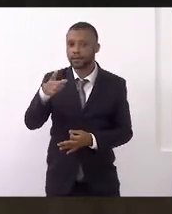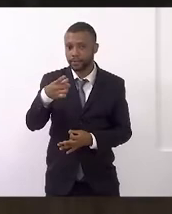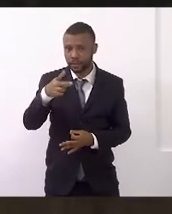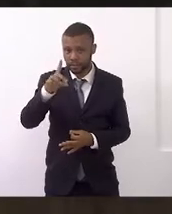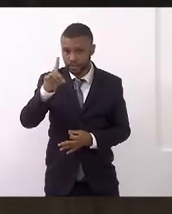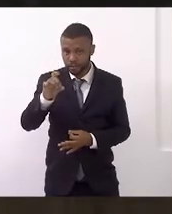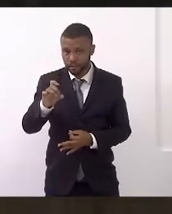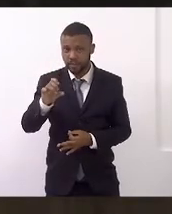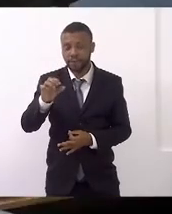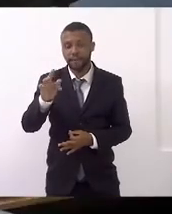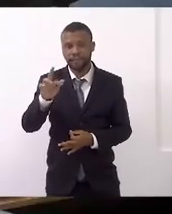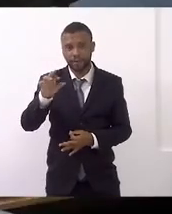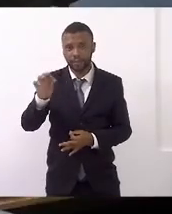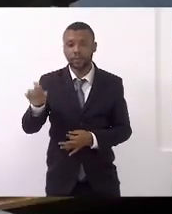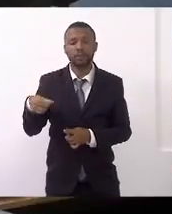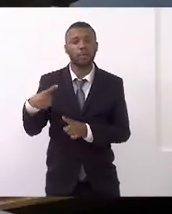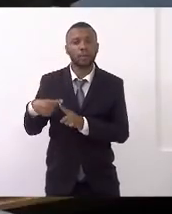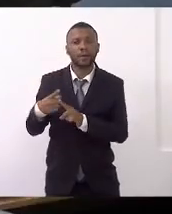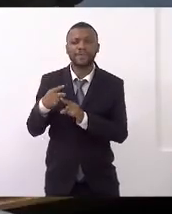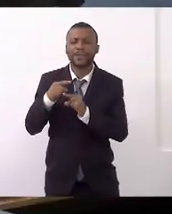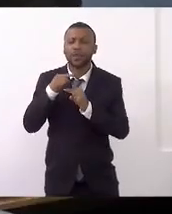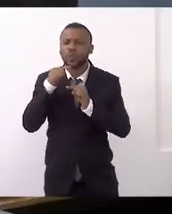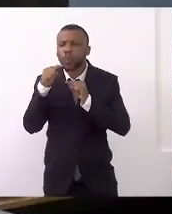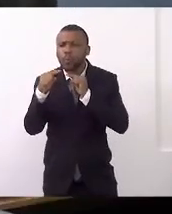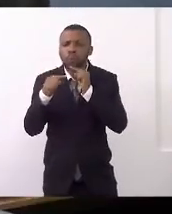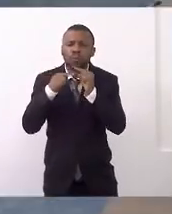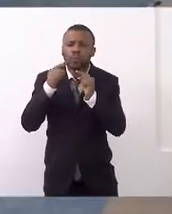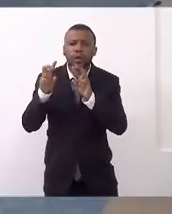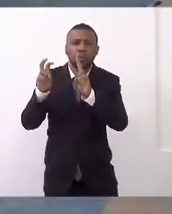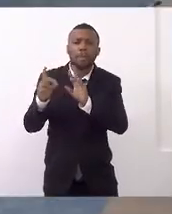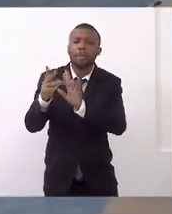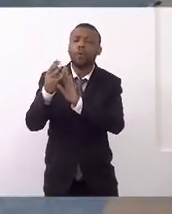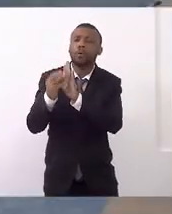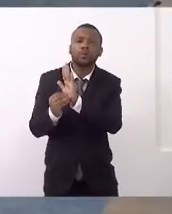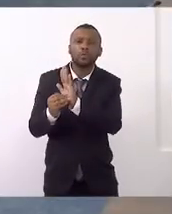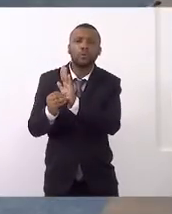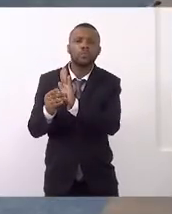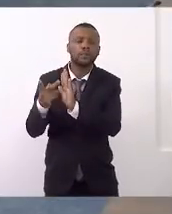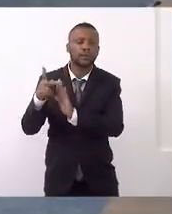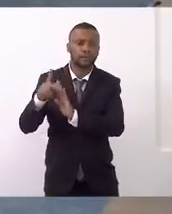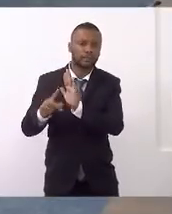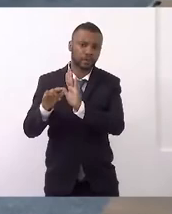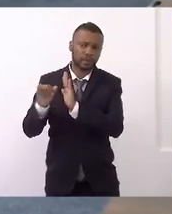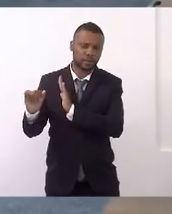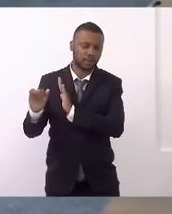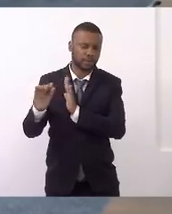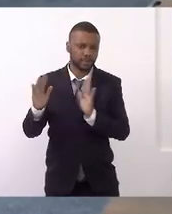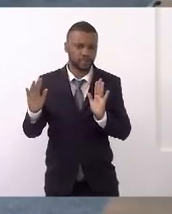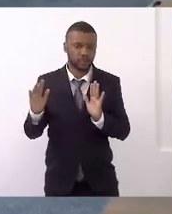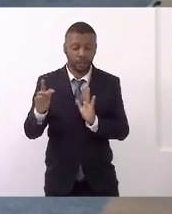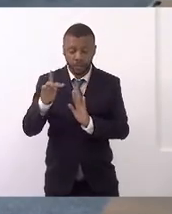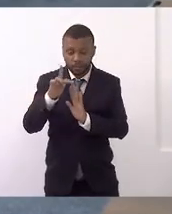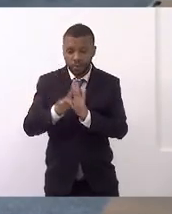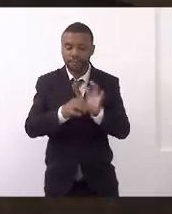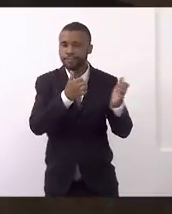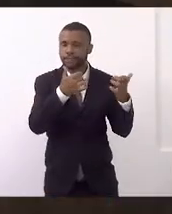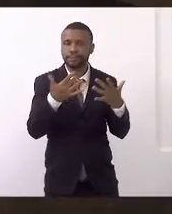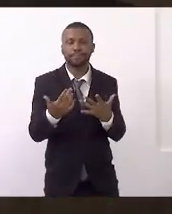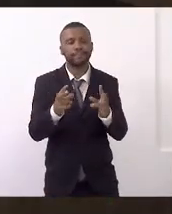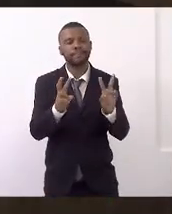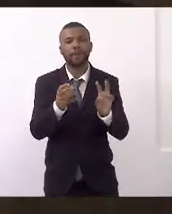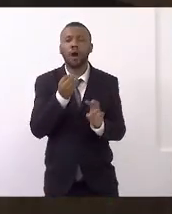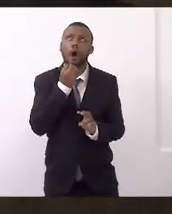porque tenho muitas dúvidas com relação ao conteúdo desse projeto. O projeto, ele trata, obviamente, de um tema